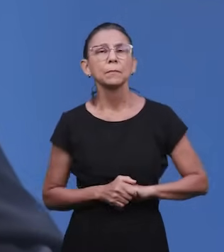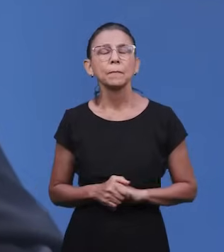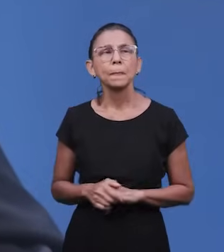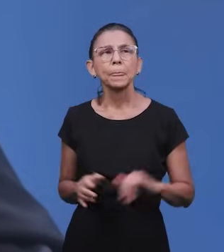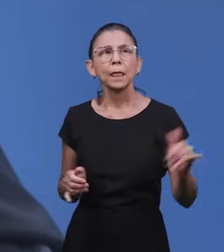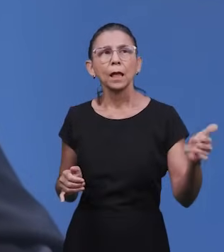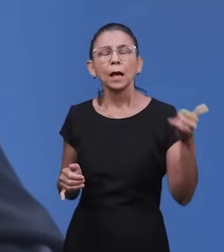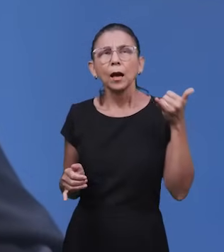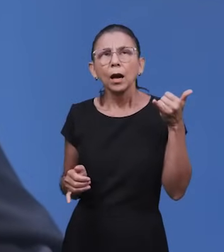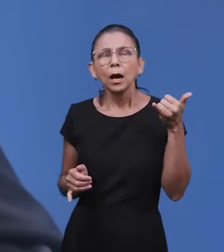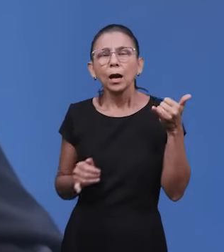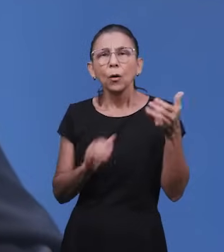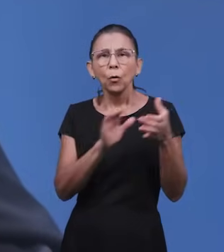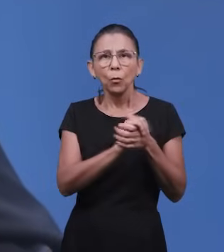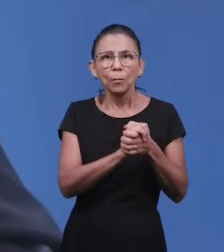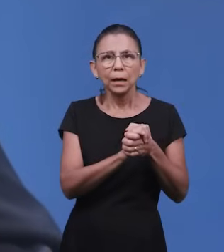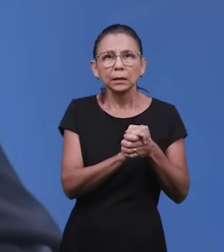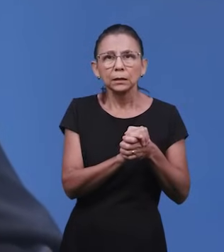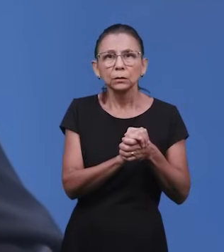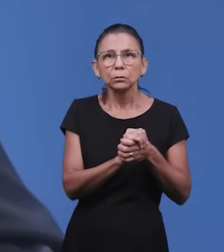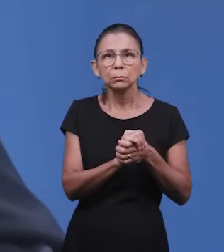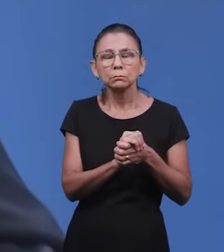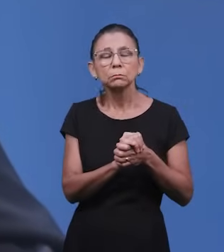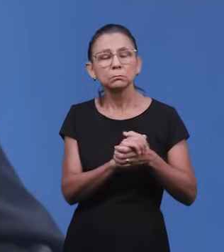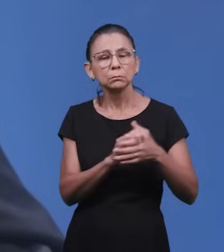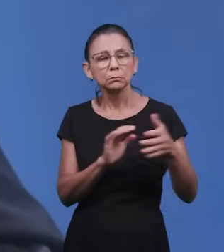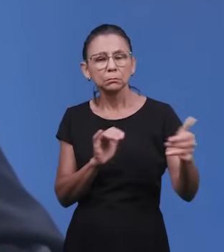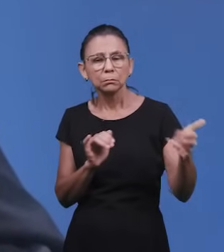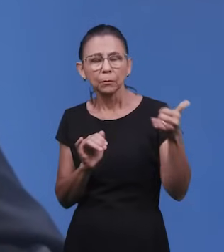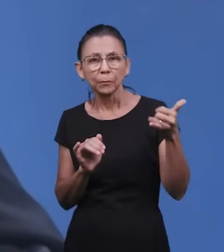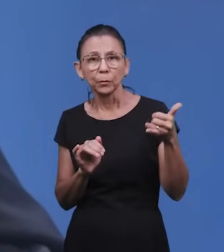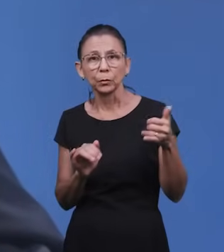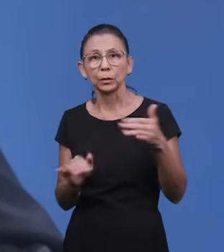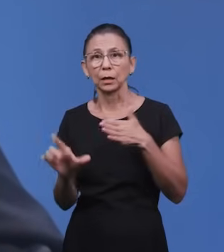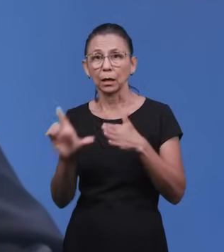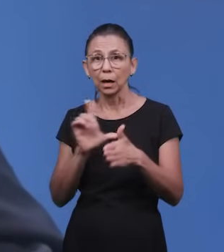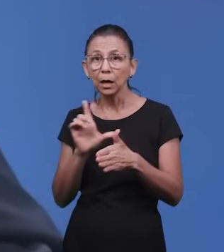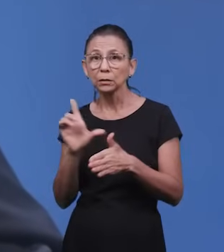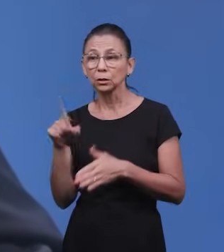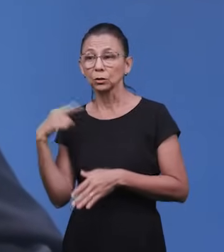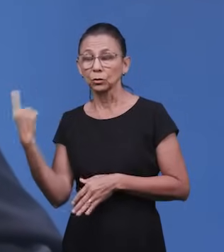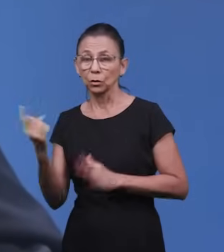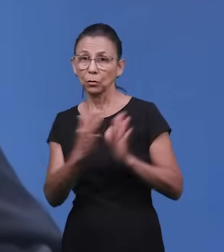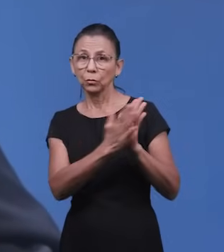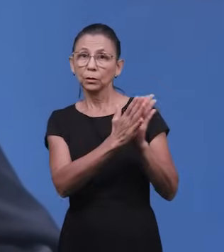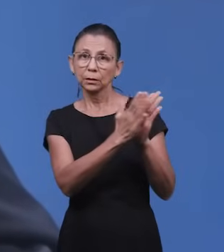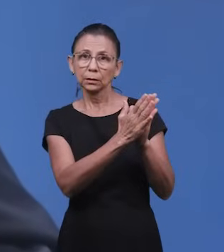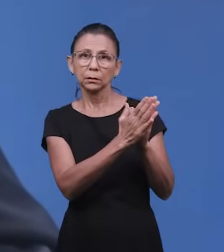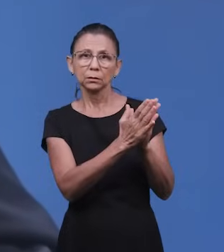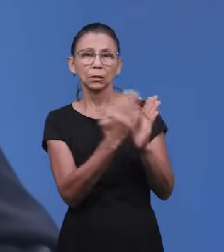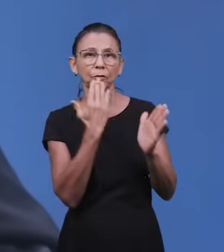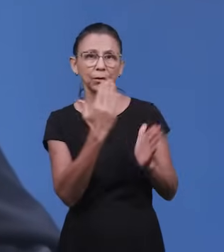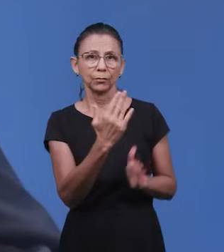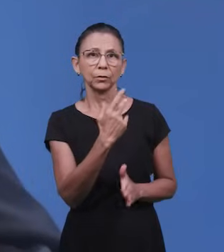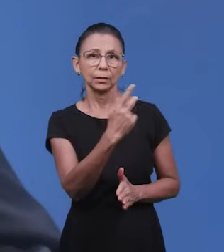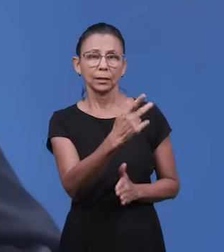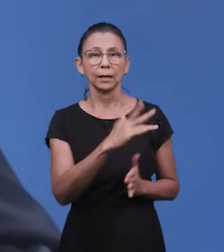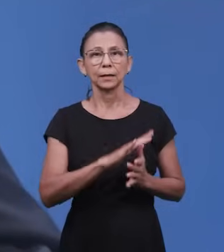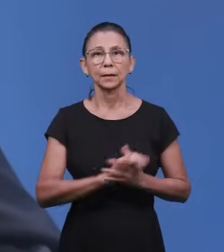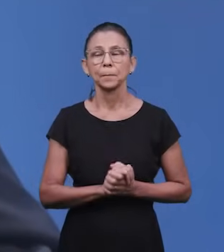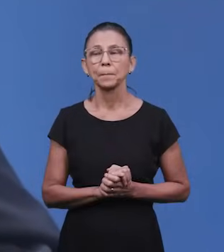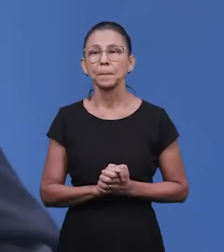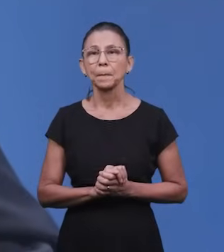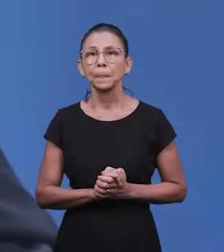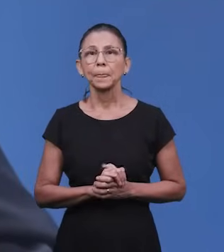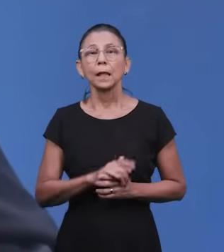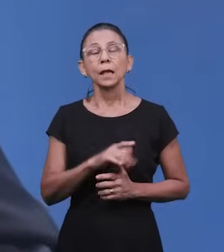Aí ela veio com ele. E a notícia, a gente já vinha orando com ela. A notícia que ela